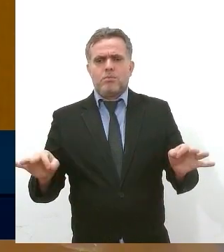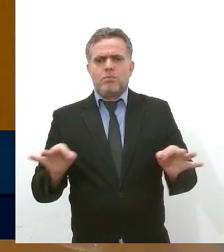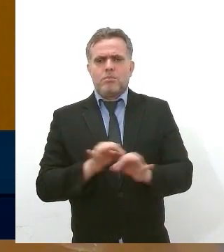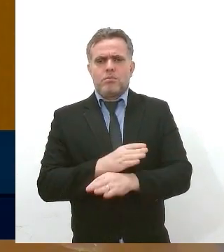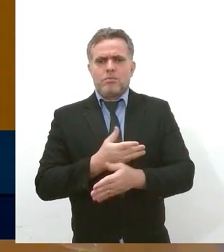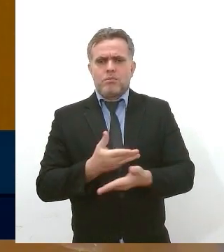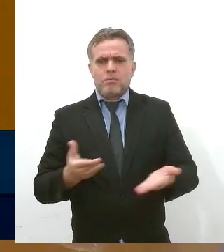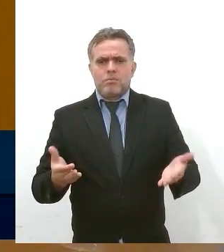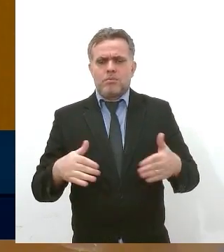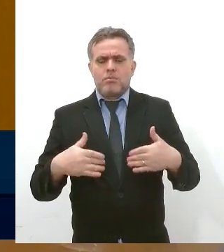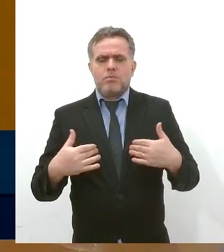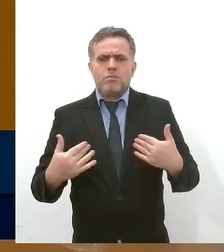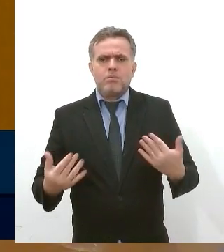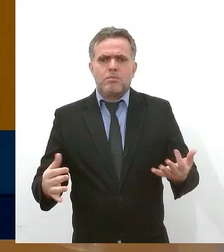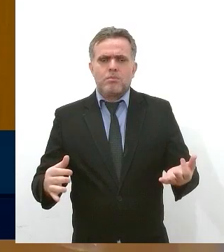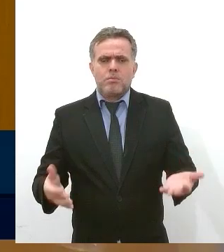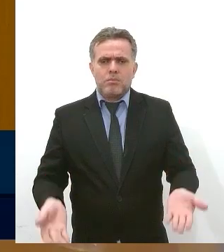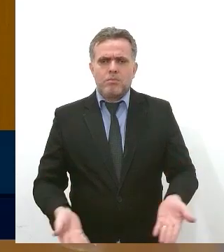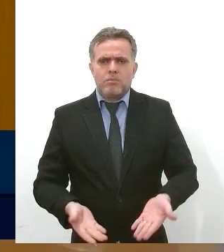registrado na manhã de hoje.